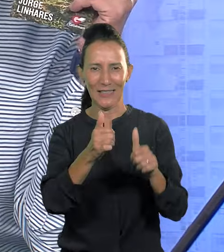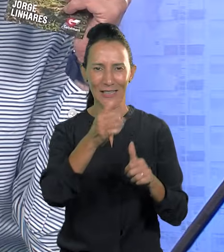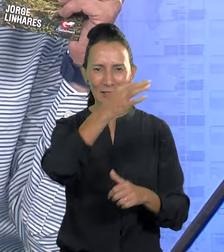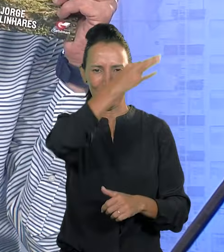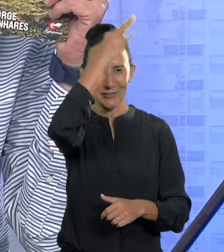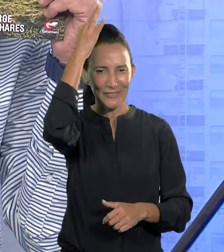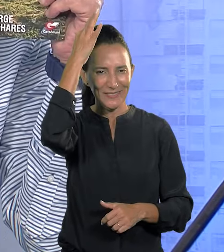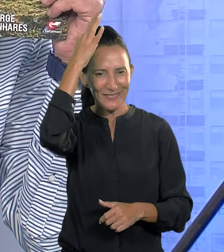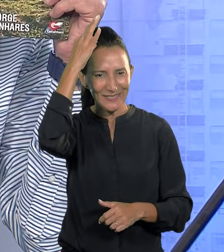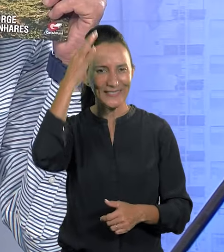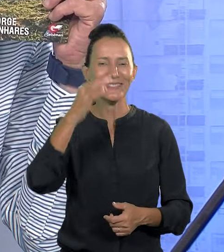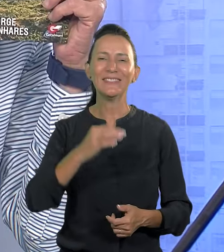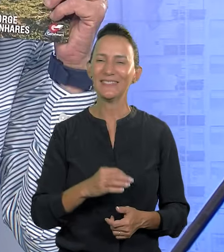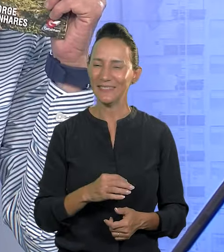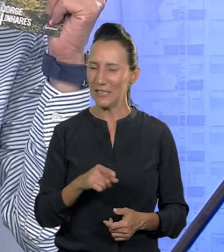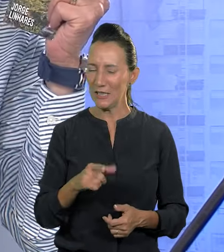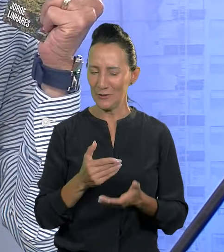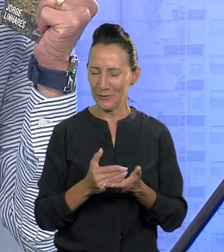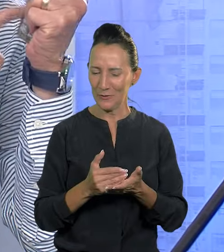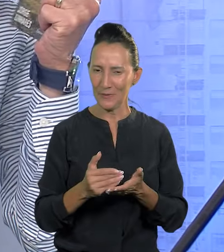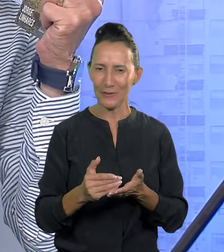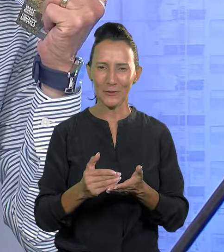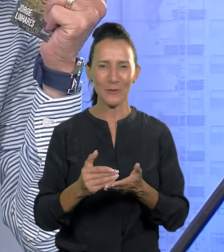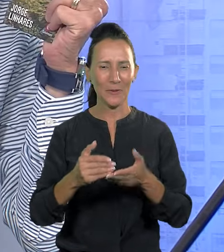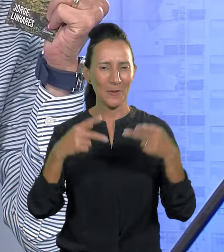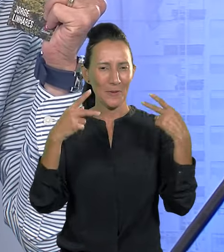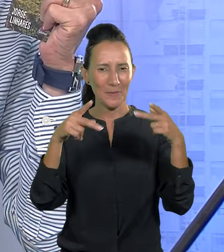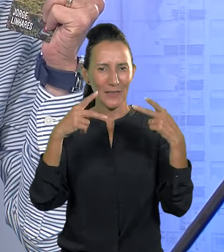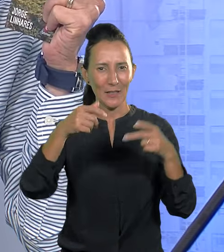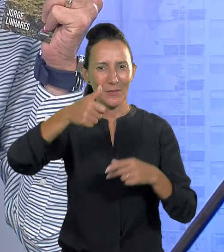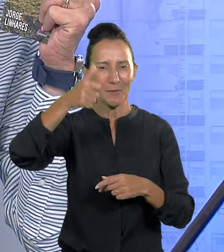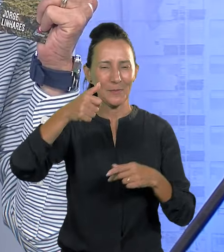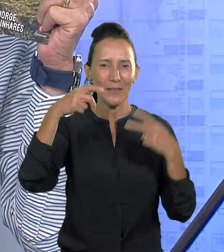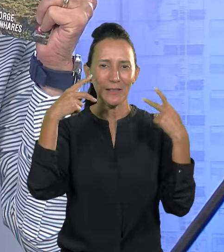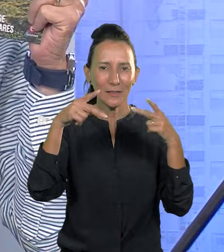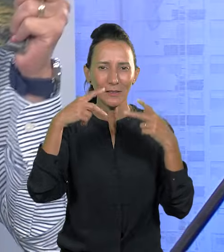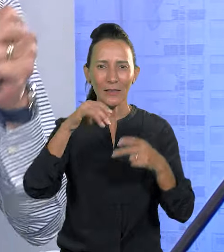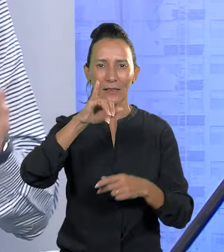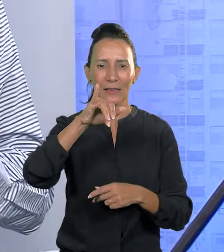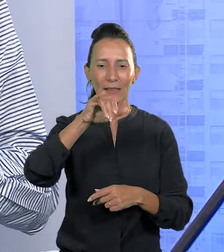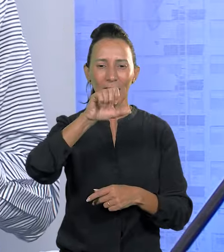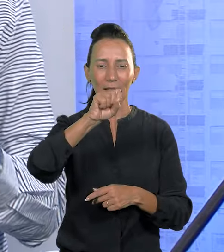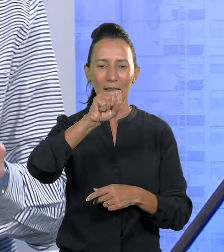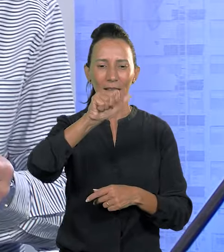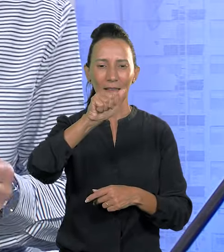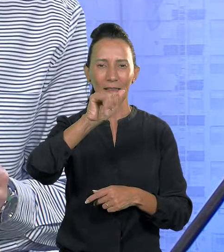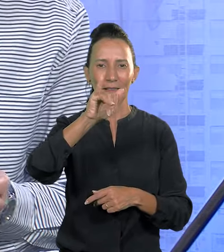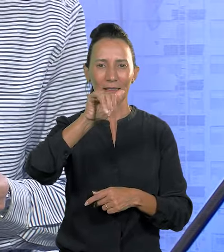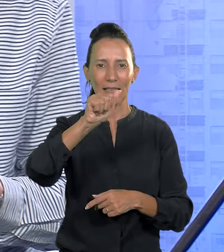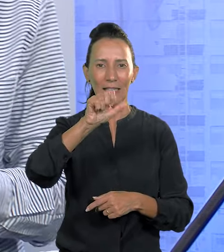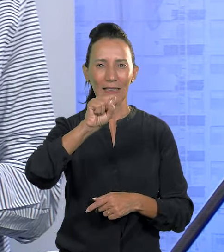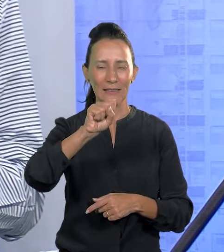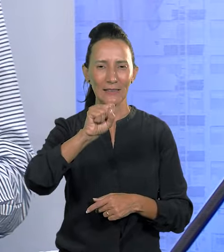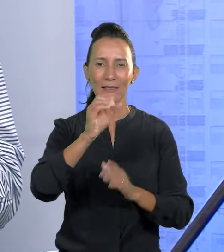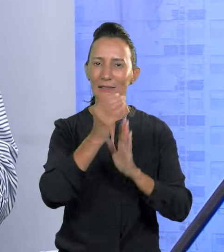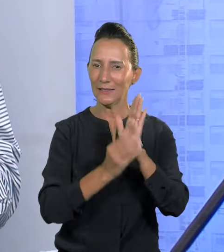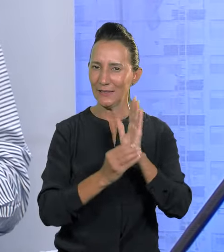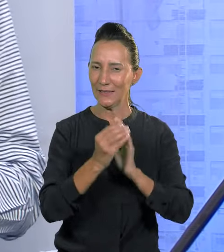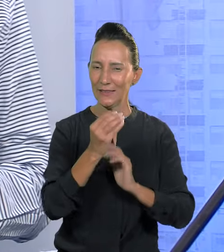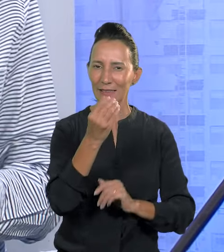ser cheio do Espírito Santo, aí ele prega este sermão baseado em Isaías, capítulo 61.